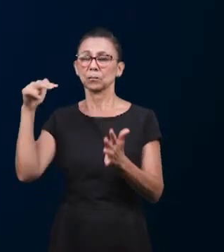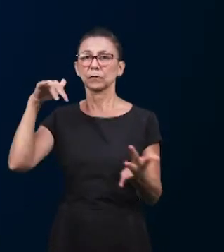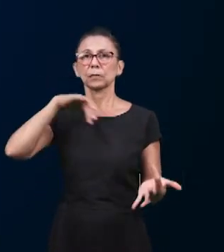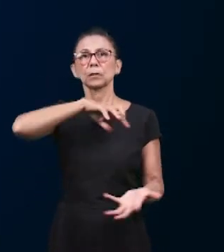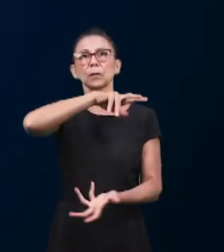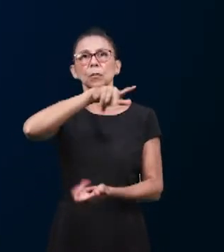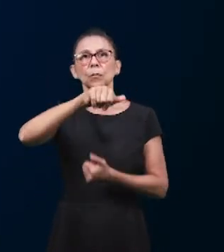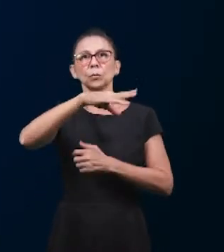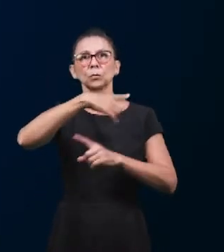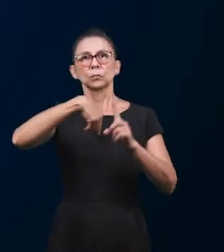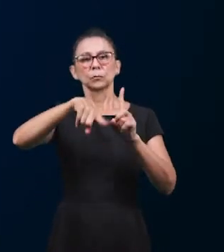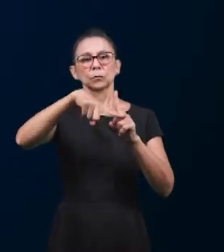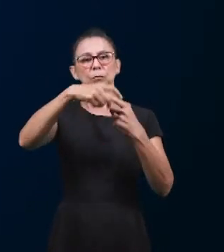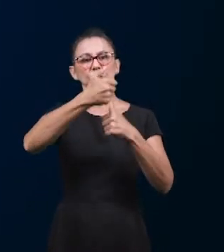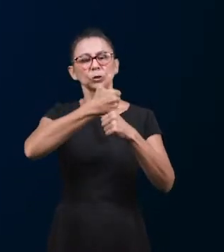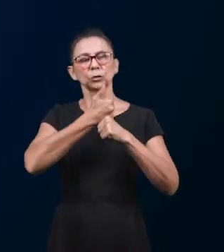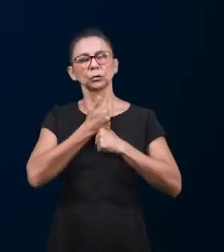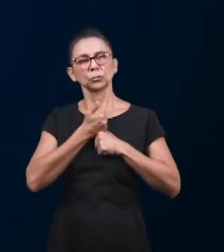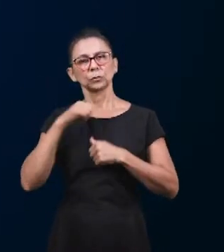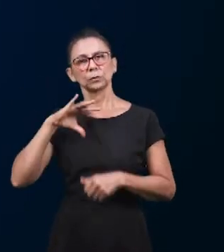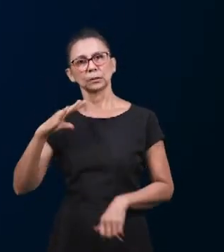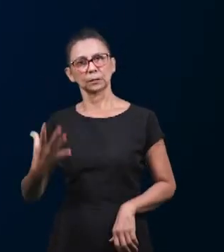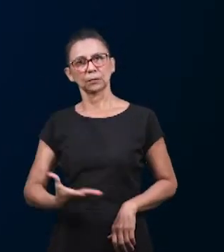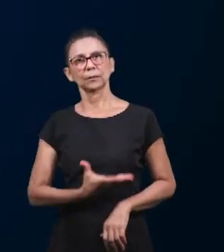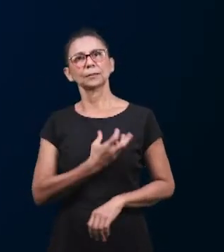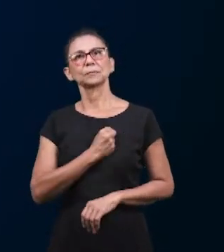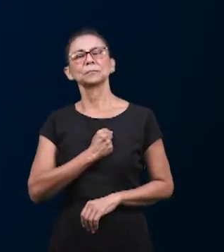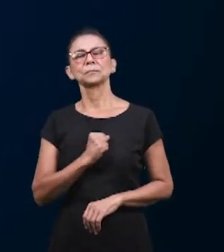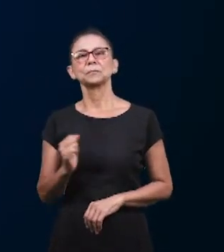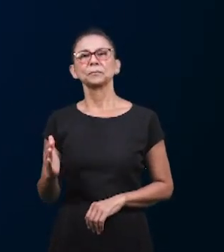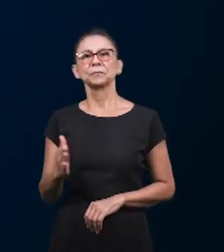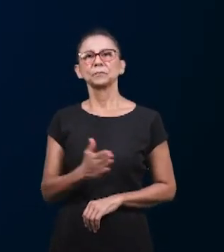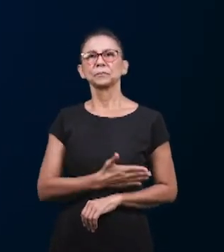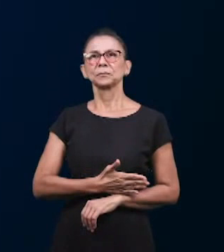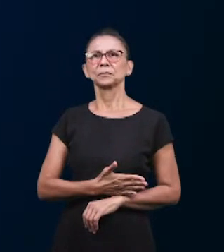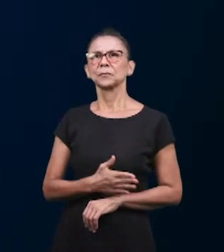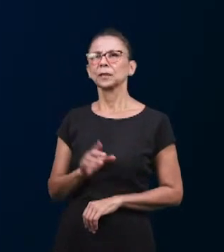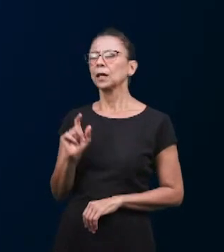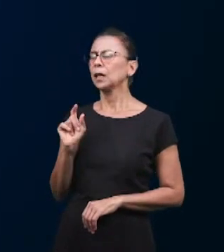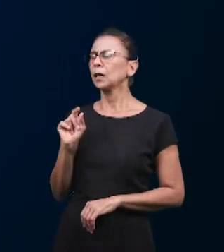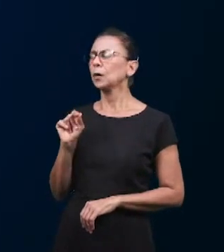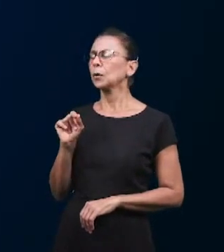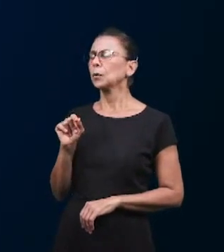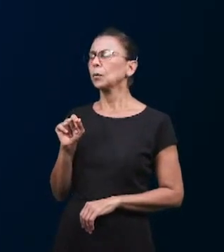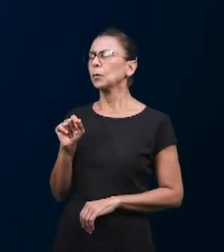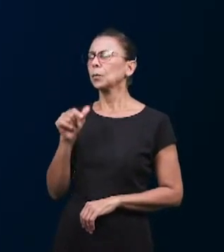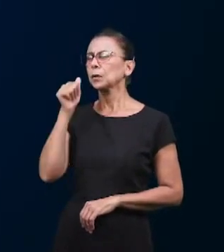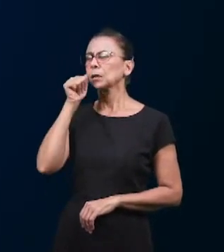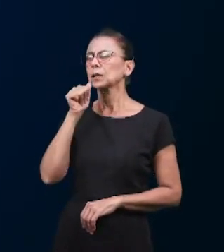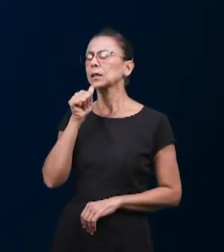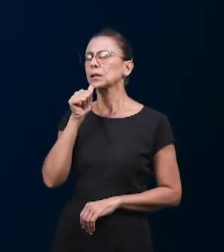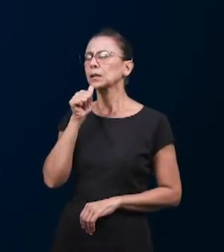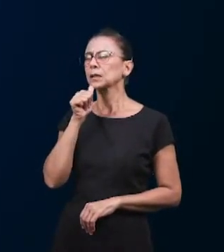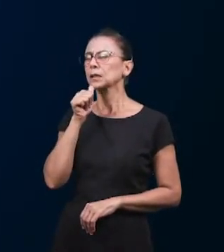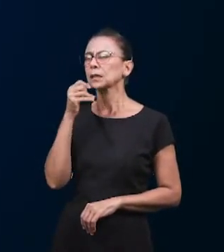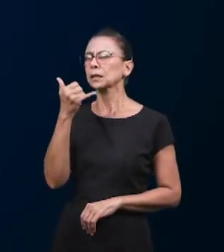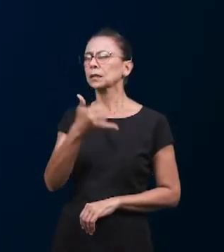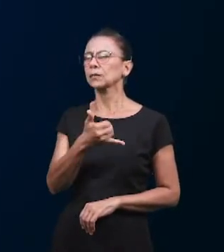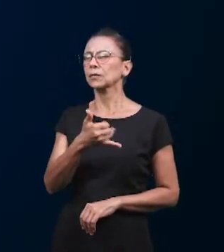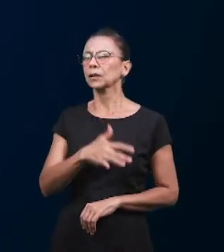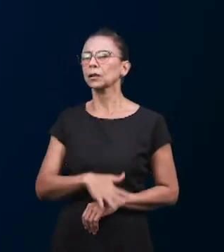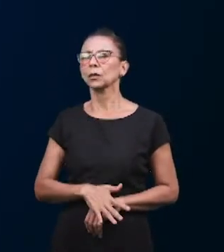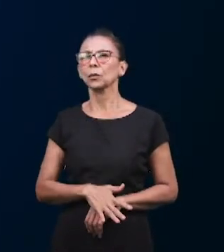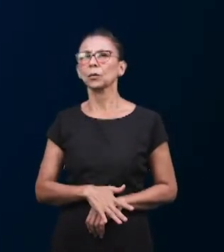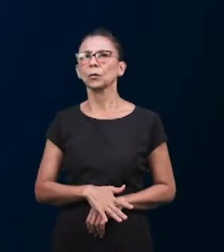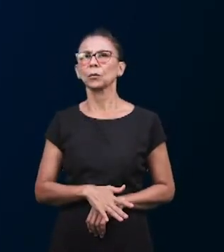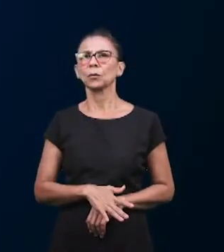cruz por nós para nos dar a salvação. Amém. Davi, o que a Carolina acabou de dizer é um aspecto histórico ou profético dessa passagem da